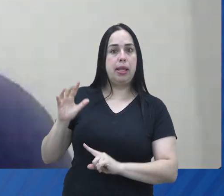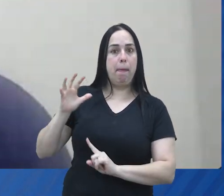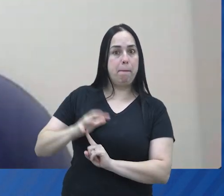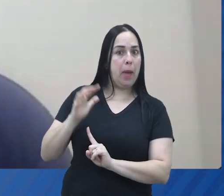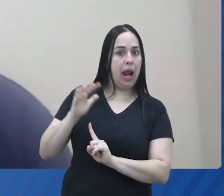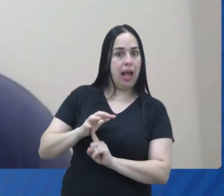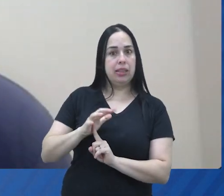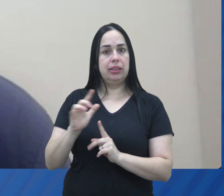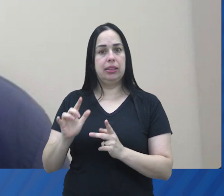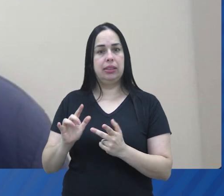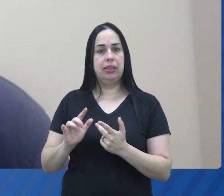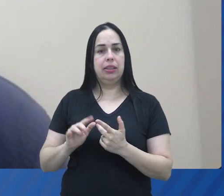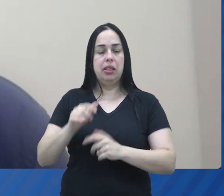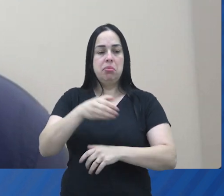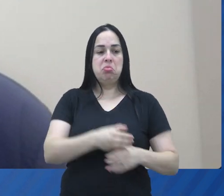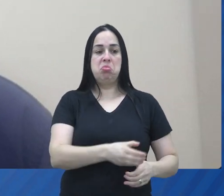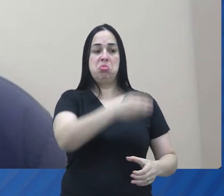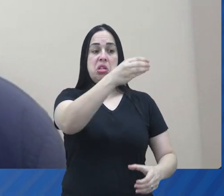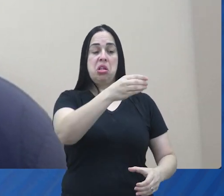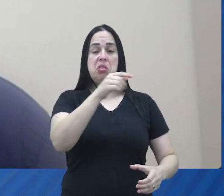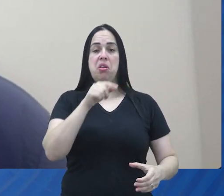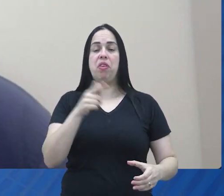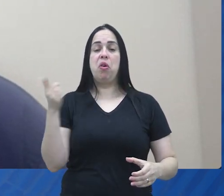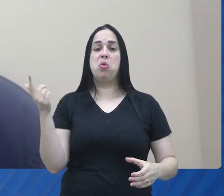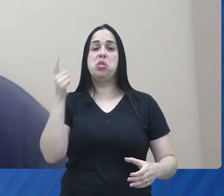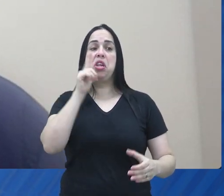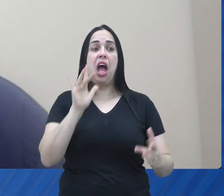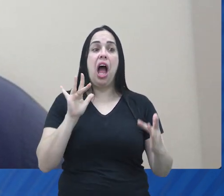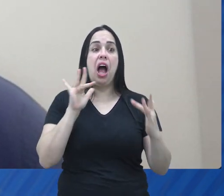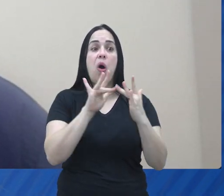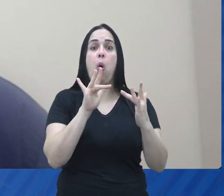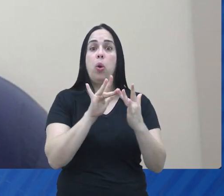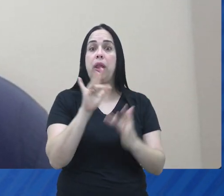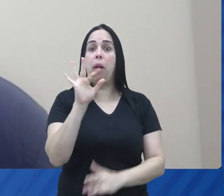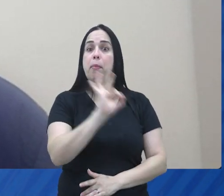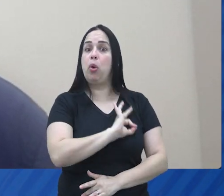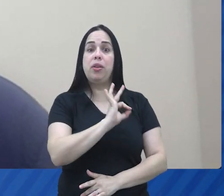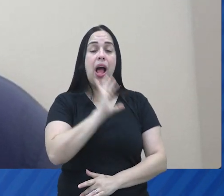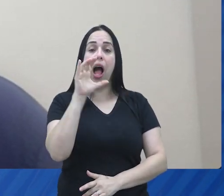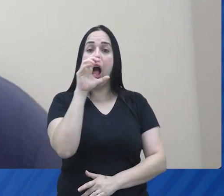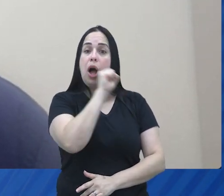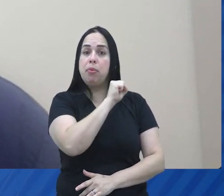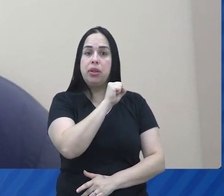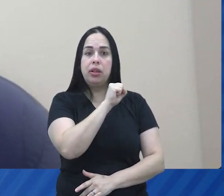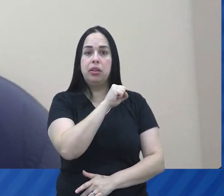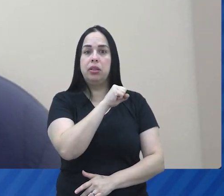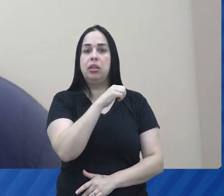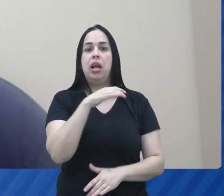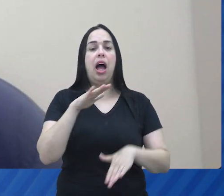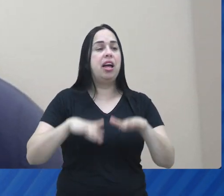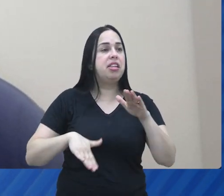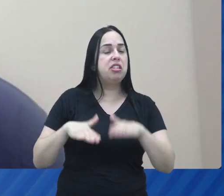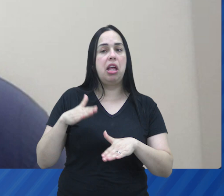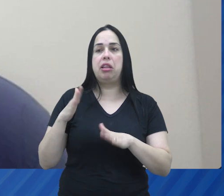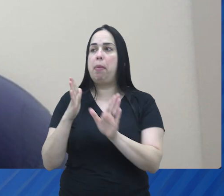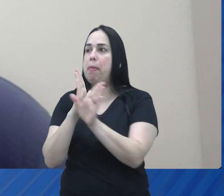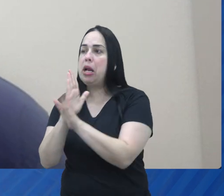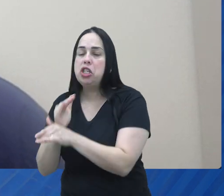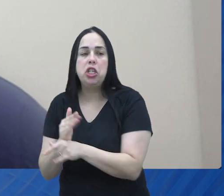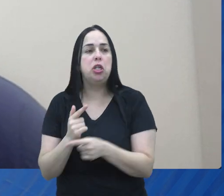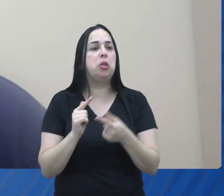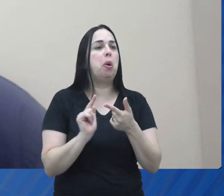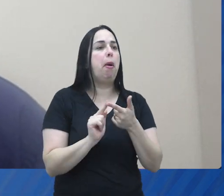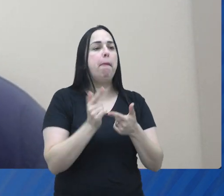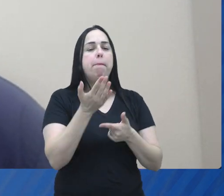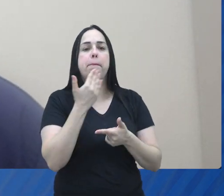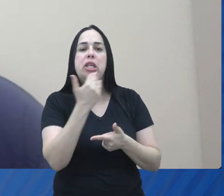e praças e ambiente público, uma opção de contato com a polícia para satisfazer uma necessidade imediata sua. Pode estar perdido,